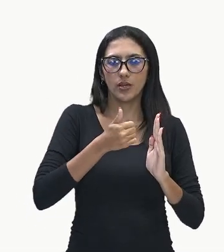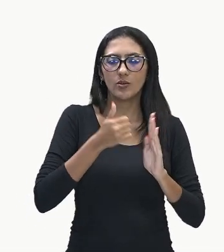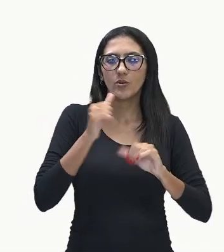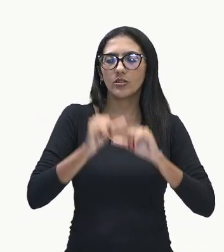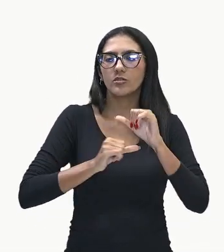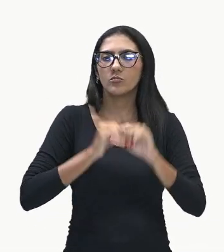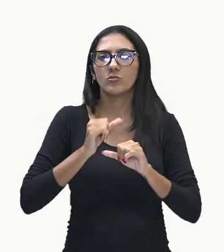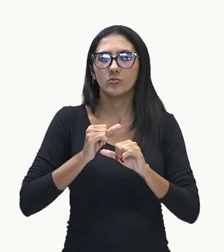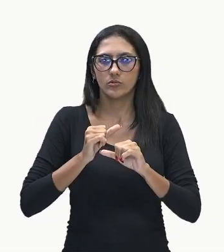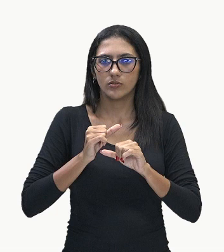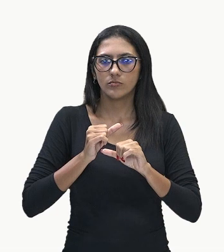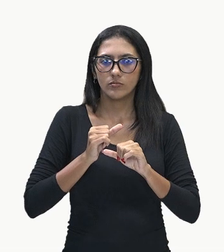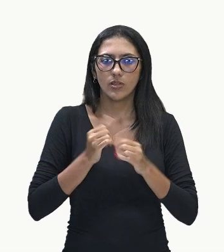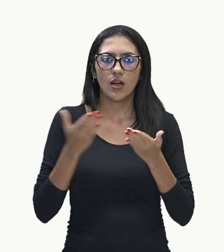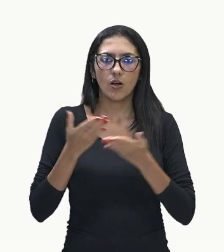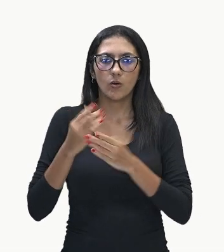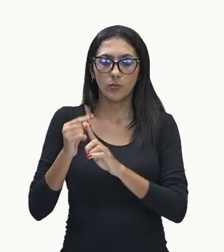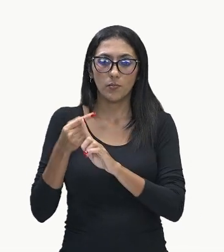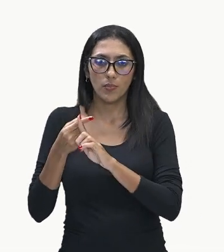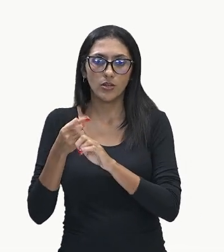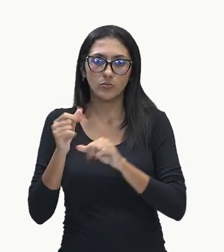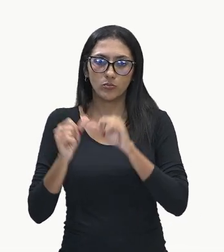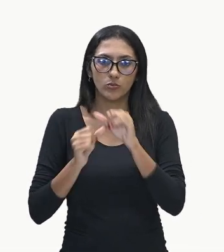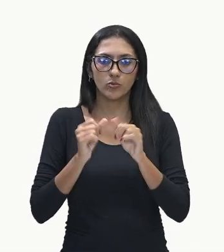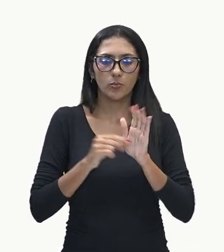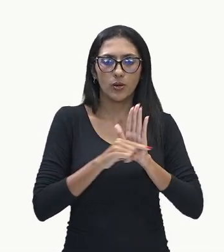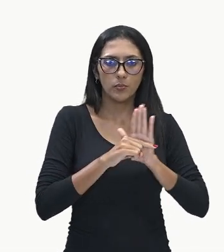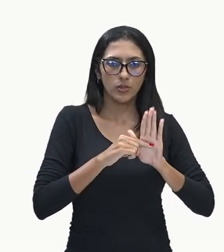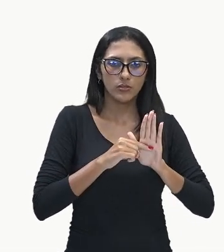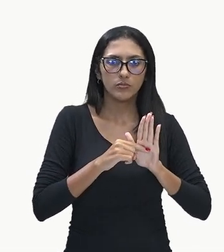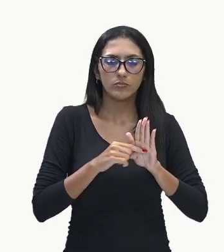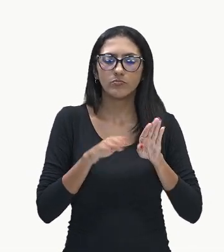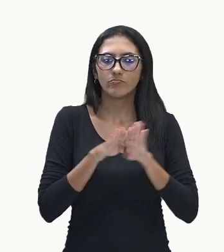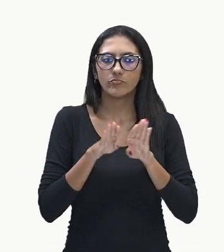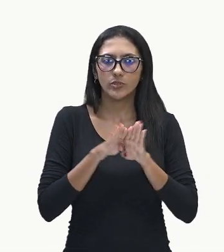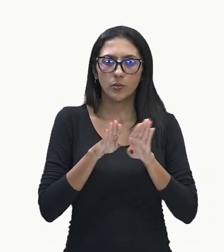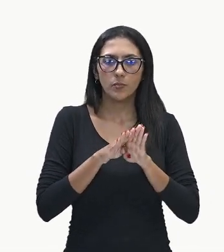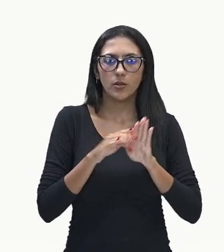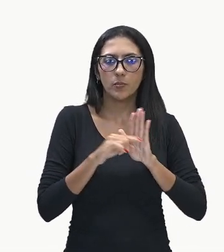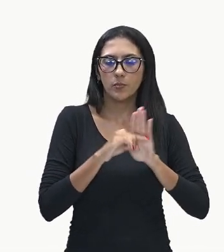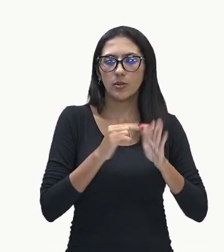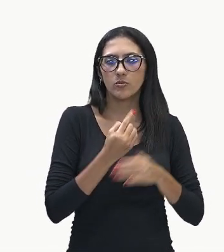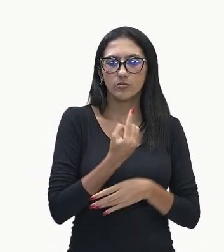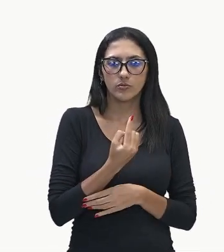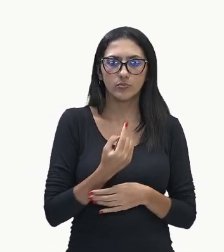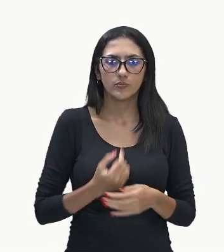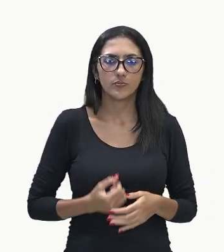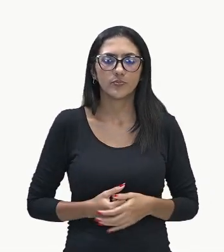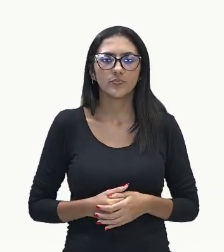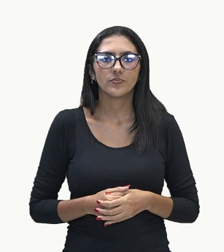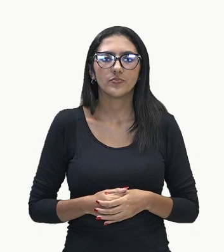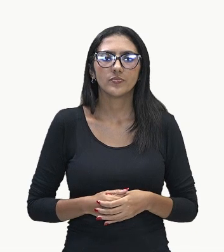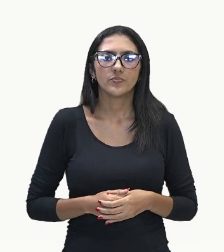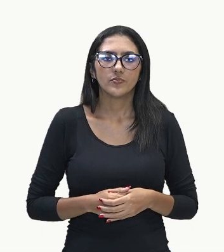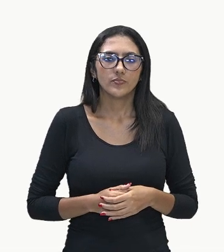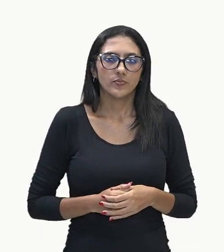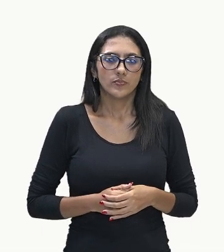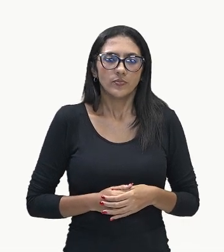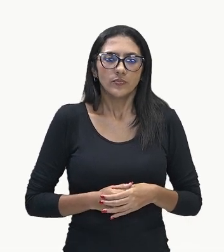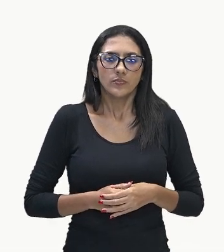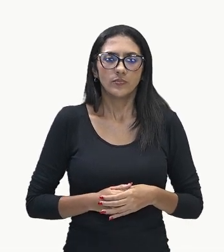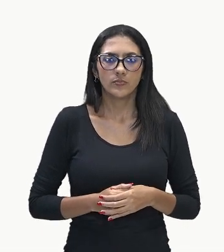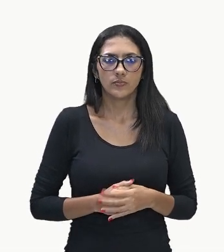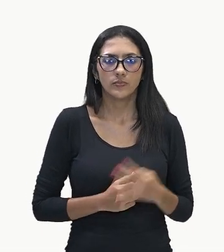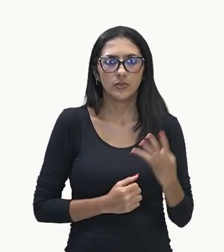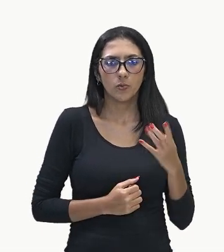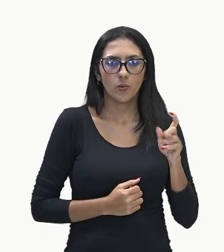e vai mudar de membro, ele vai vir mais 1. Agora, resolvendo, 4 menos